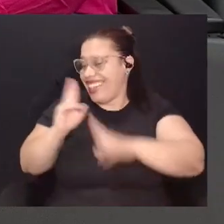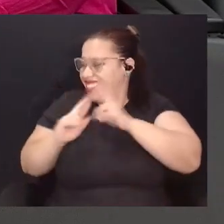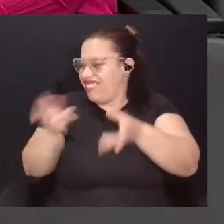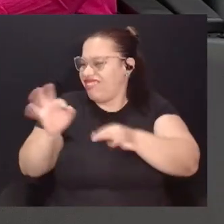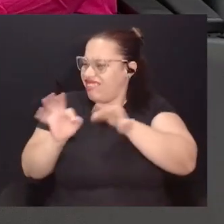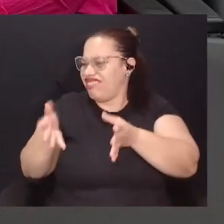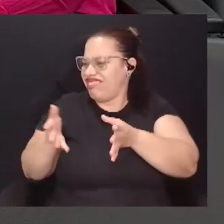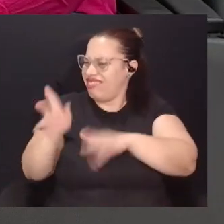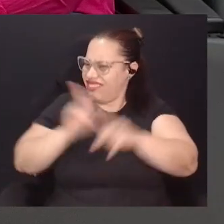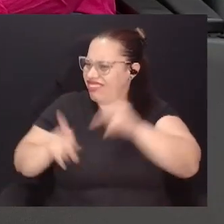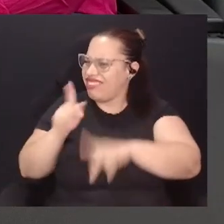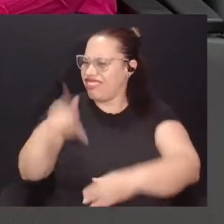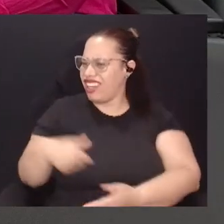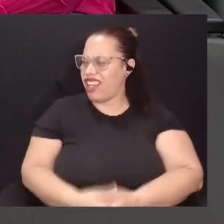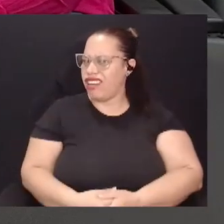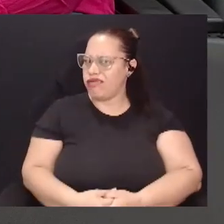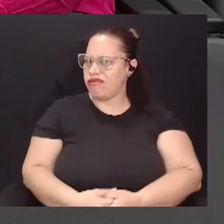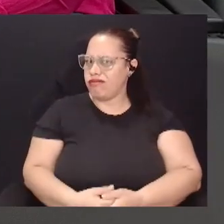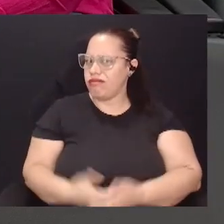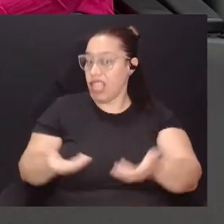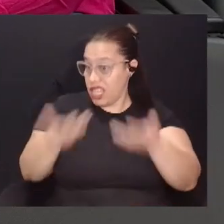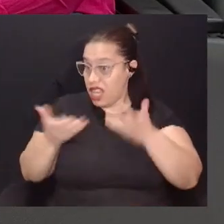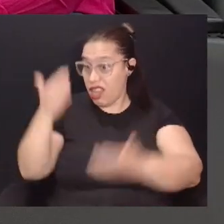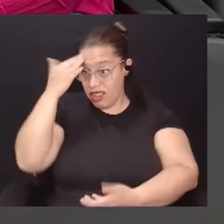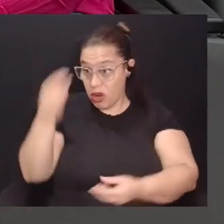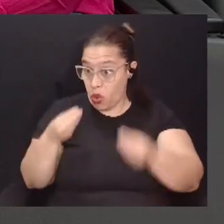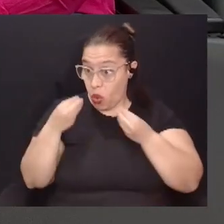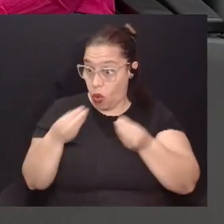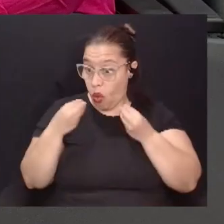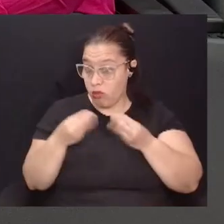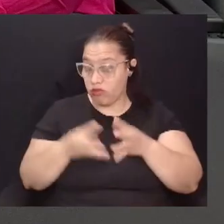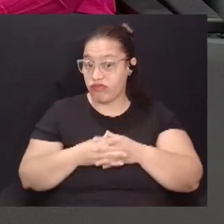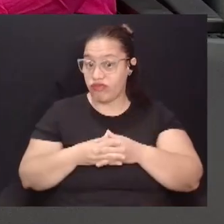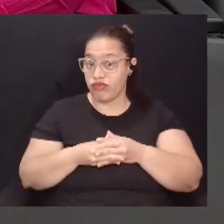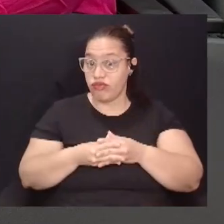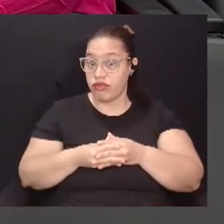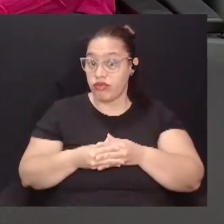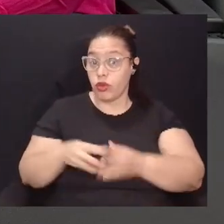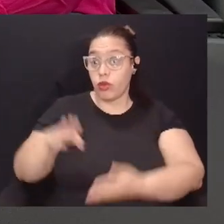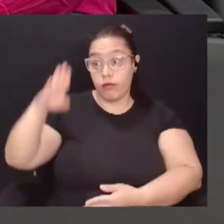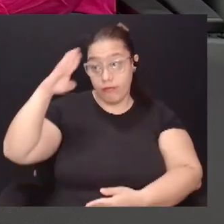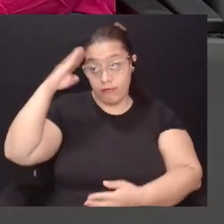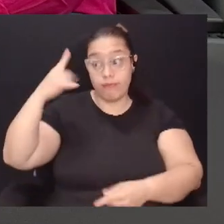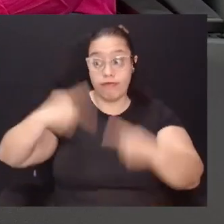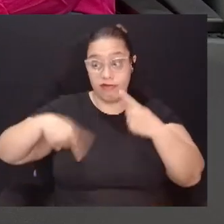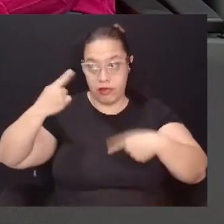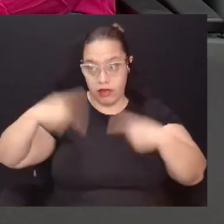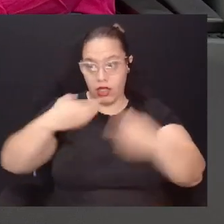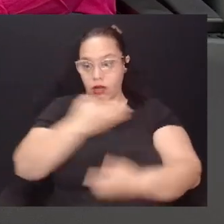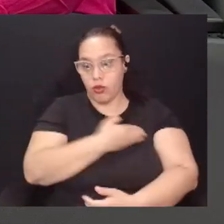respostas são justamente para a população, né, que querem saber como que está essa situação, principalmente quando tem os